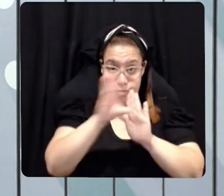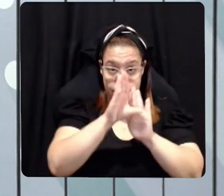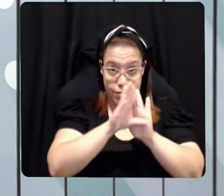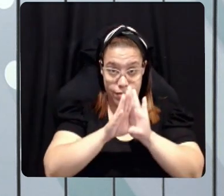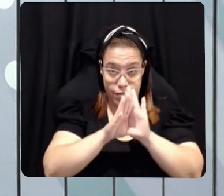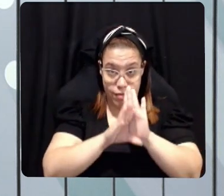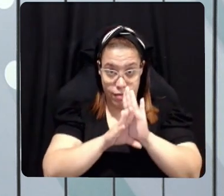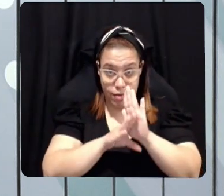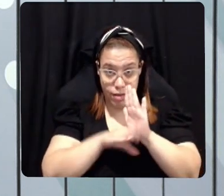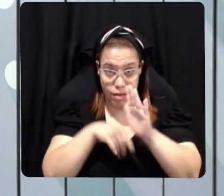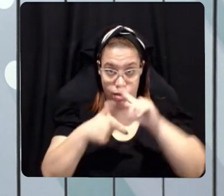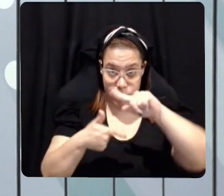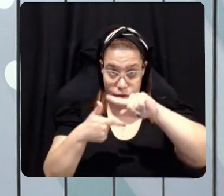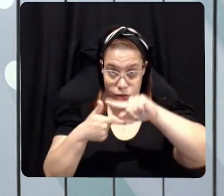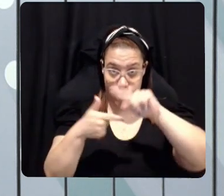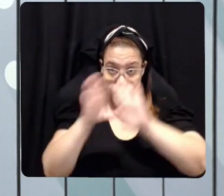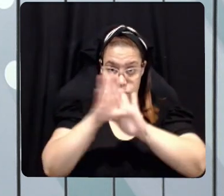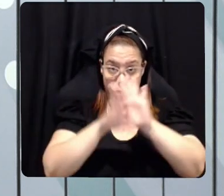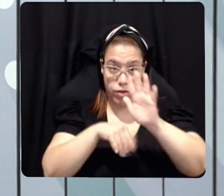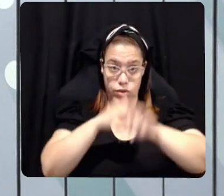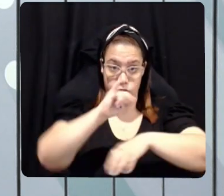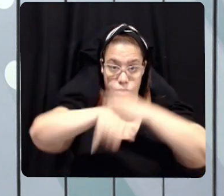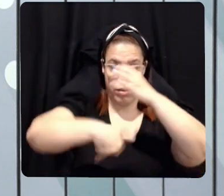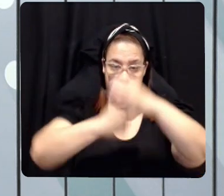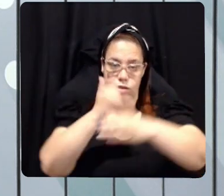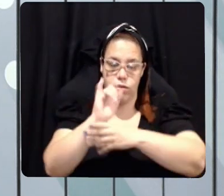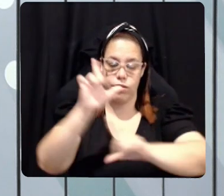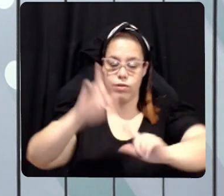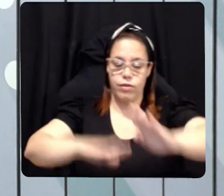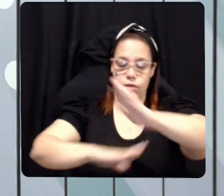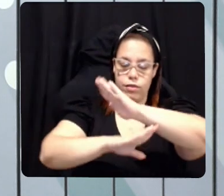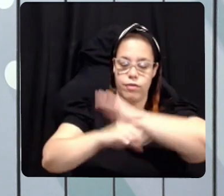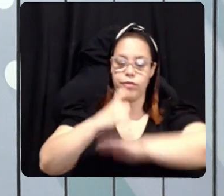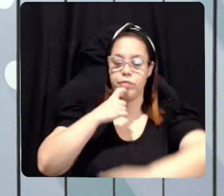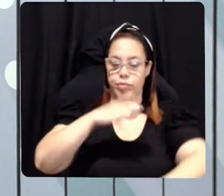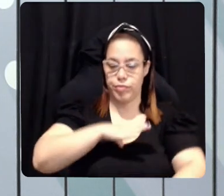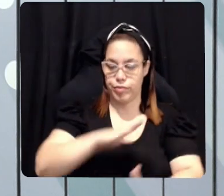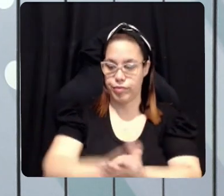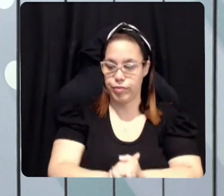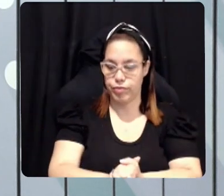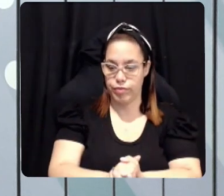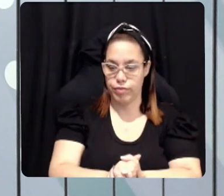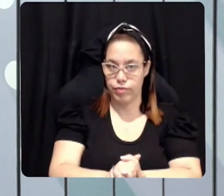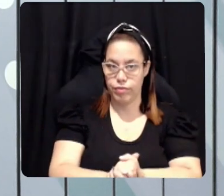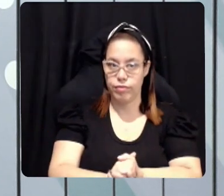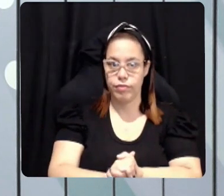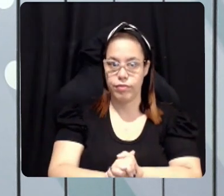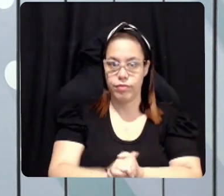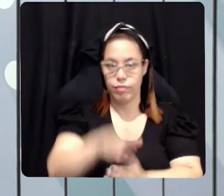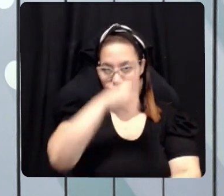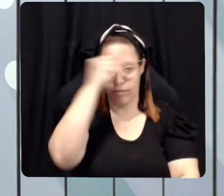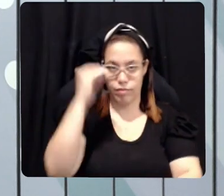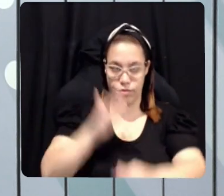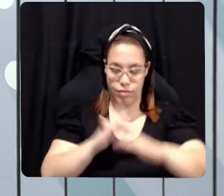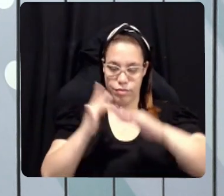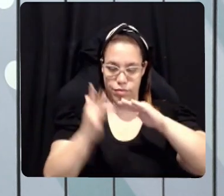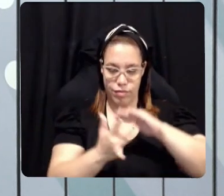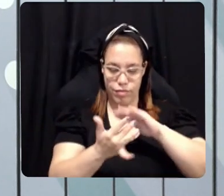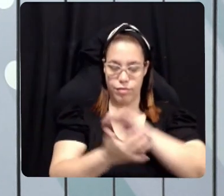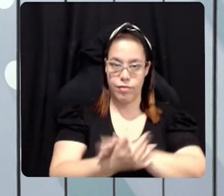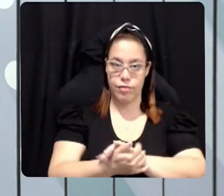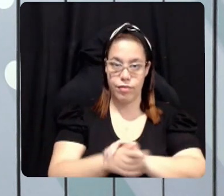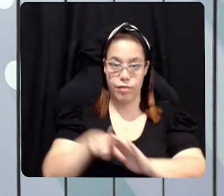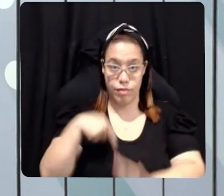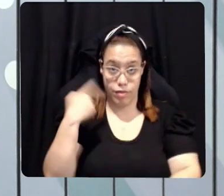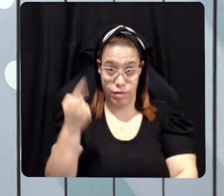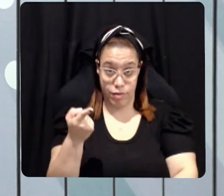pode conferir todos os quadros da nossa programação no YouTube da TV Câmara Campinas. E não se esqueça de nos acompanhar nas